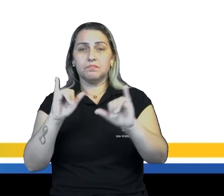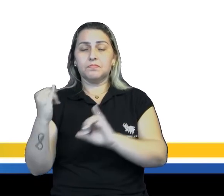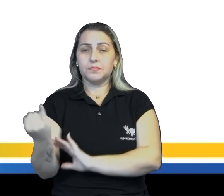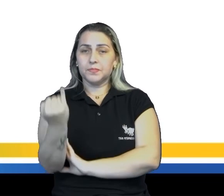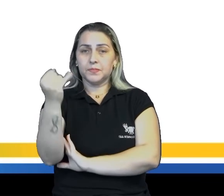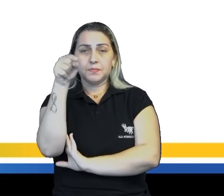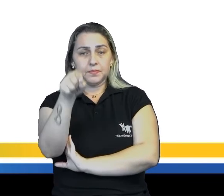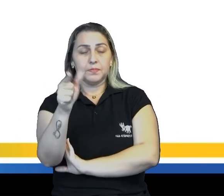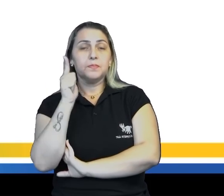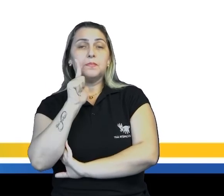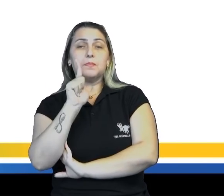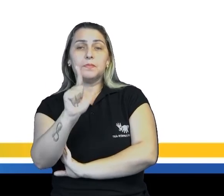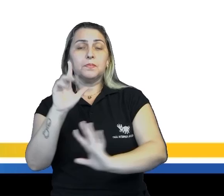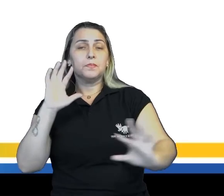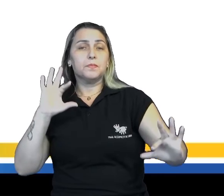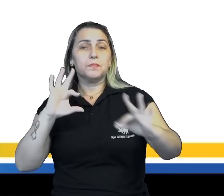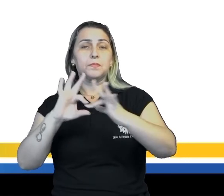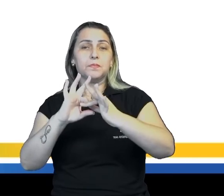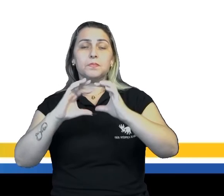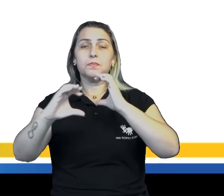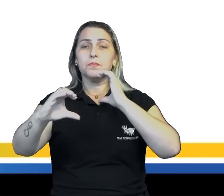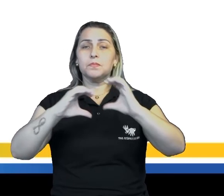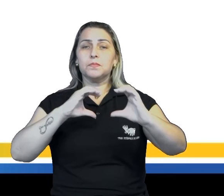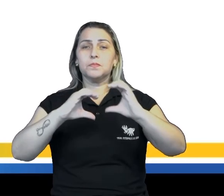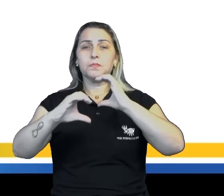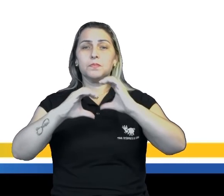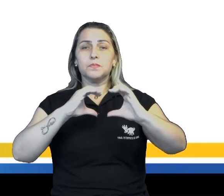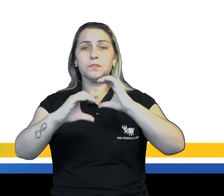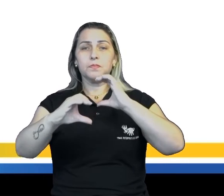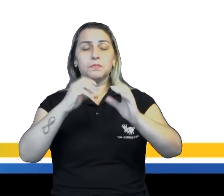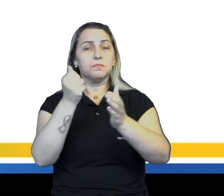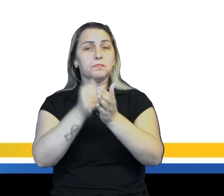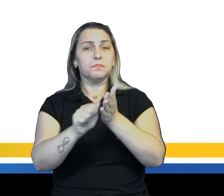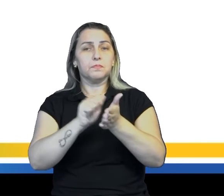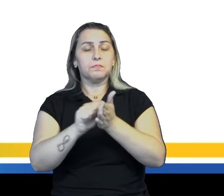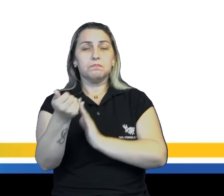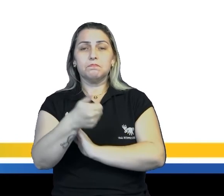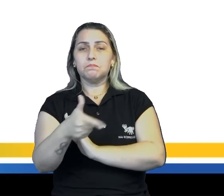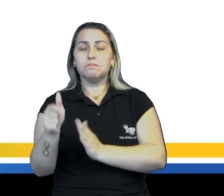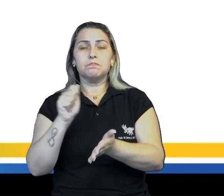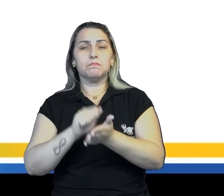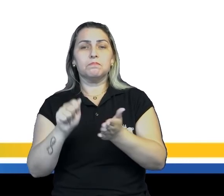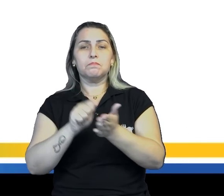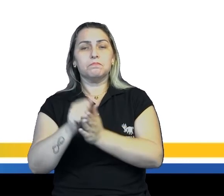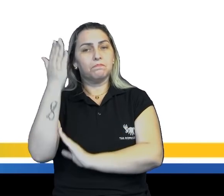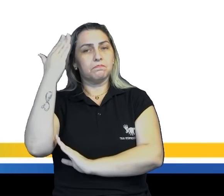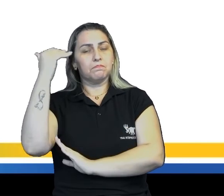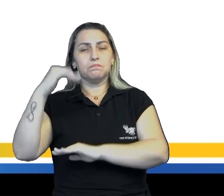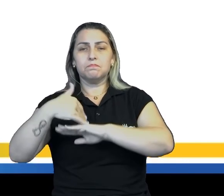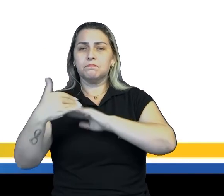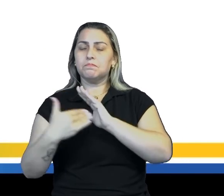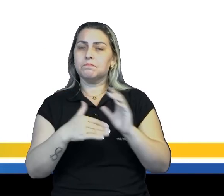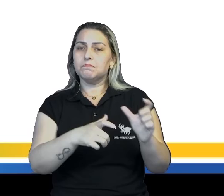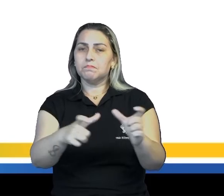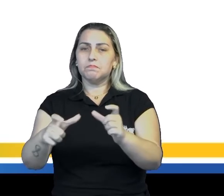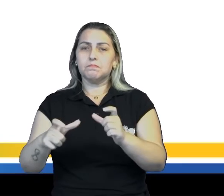importantes para que você consiga unir a comunicação verbal e a não verbal e garantir o sucesso em todas as